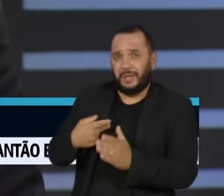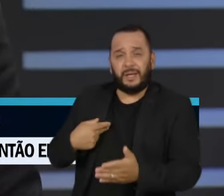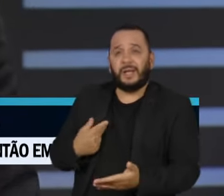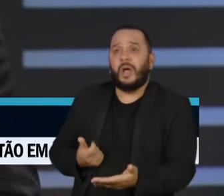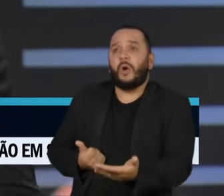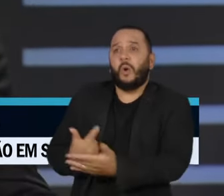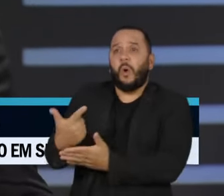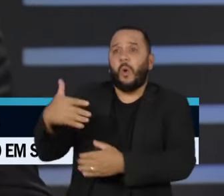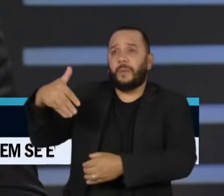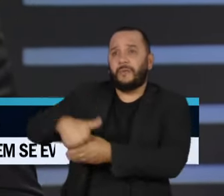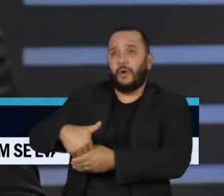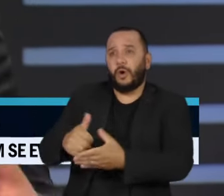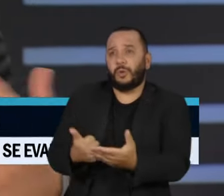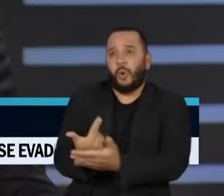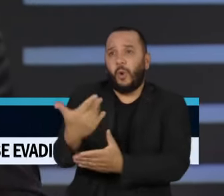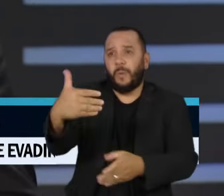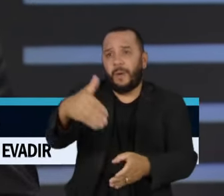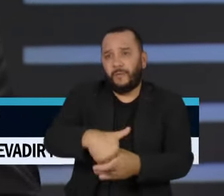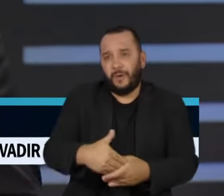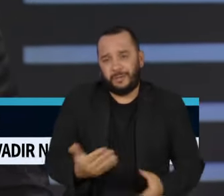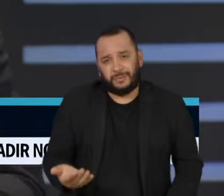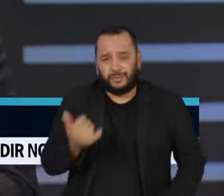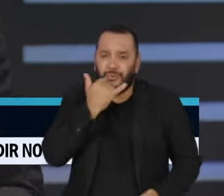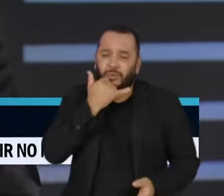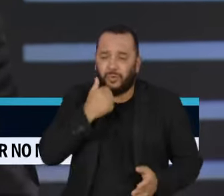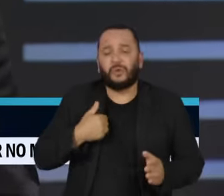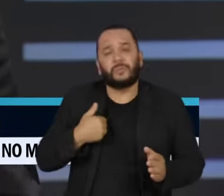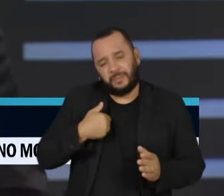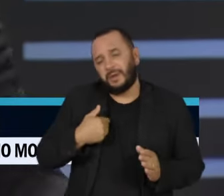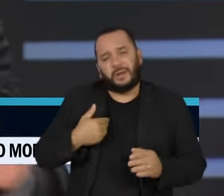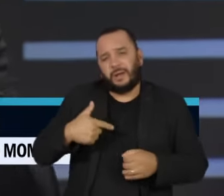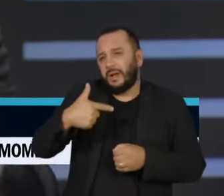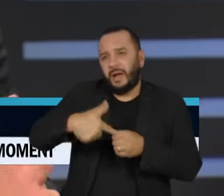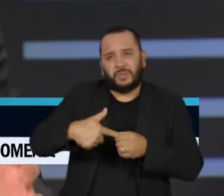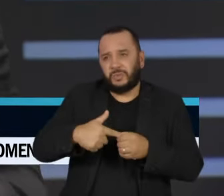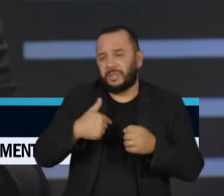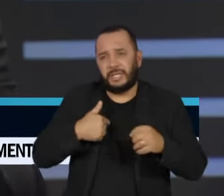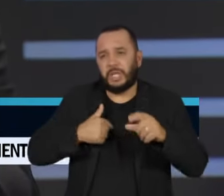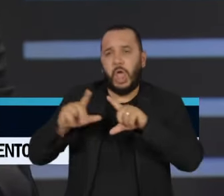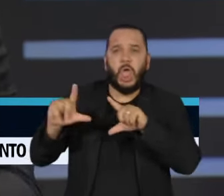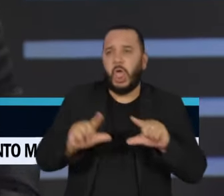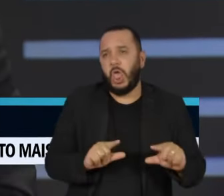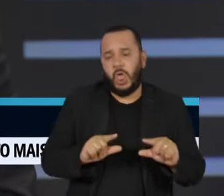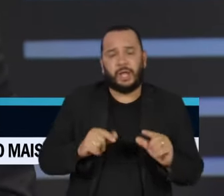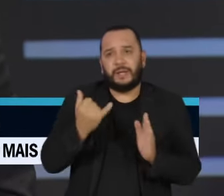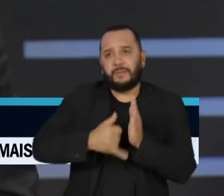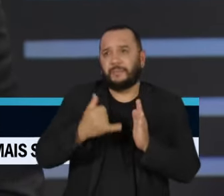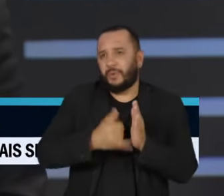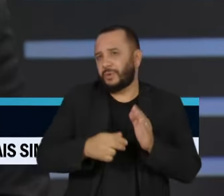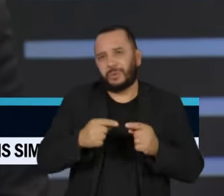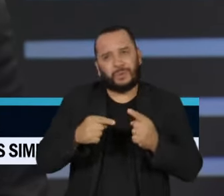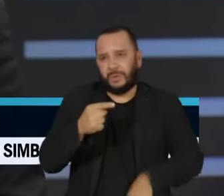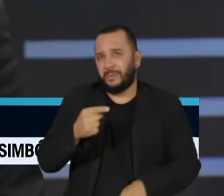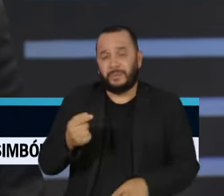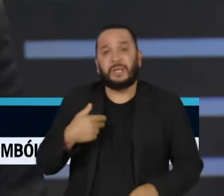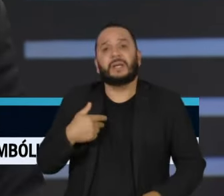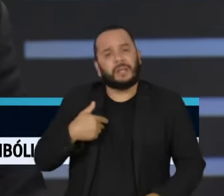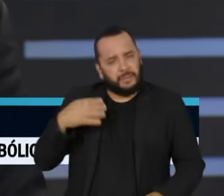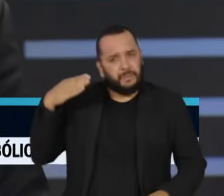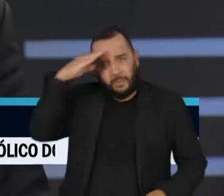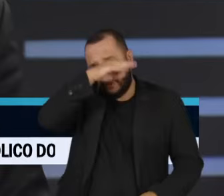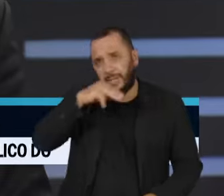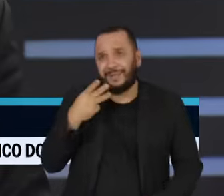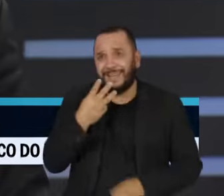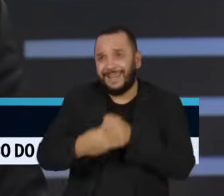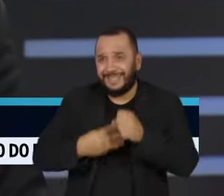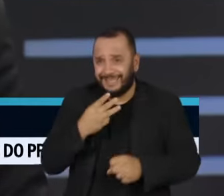Jair Bolsonaro. Essa redução de combustível, gente, é irreal. Era completamente real, não fazia sentido. O governo Jair Bolsonaro teve 3 anos para mudar o